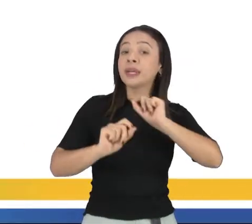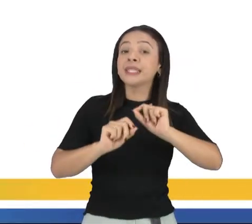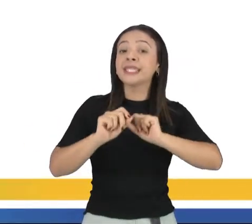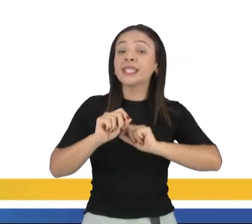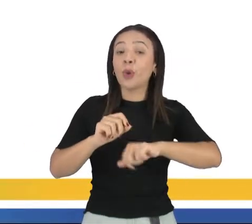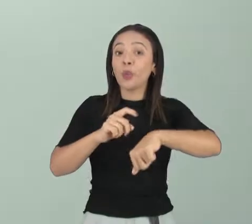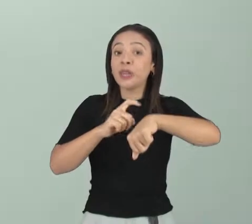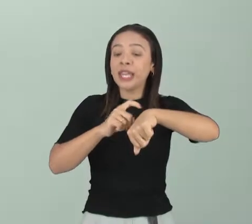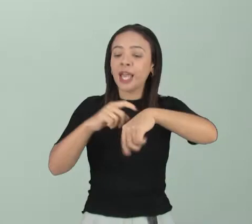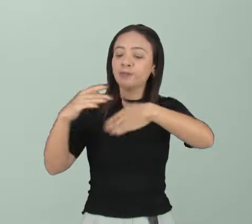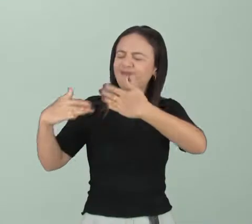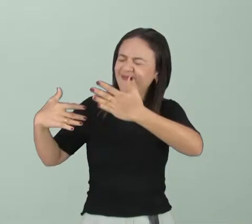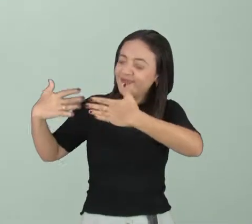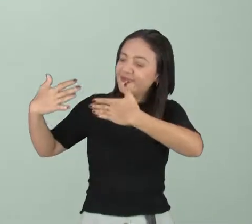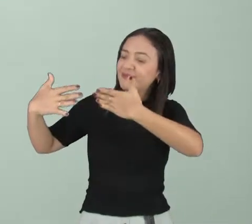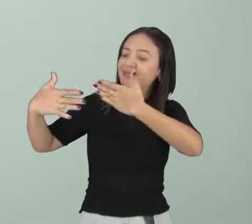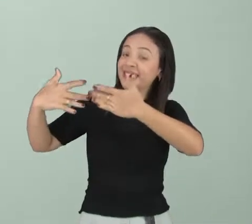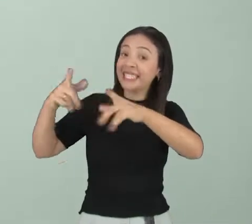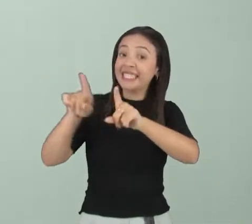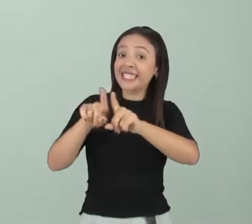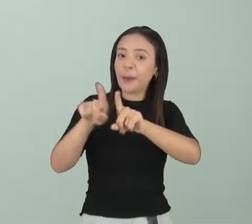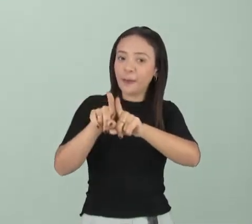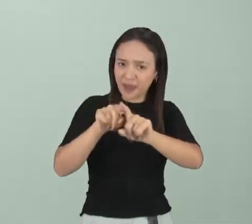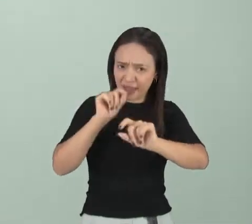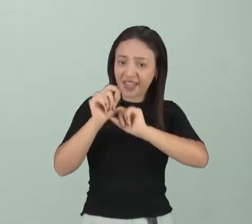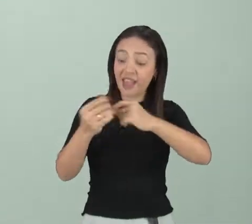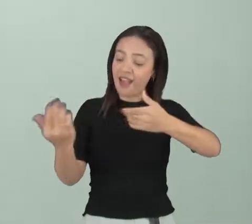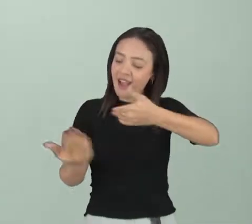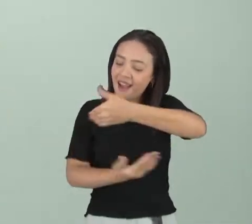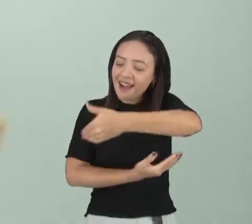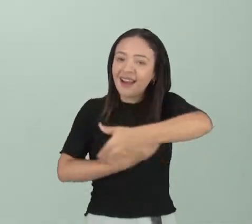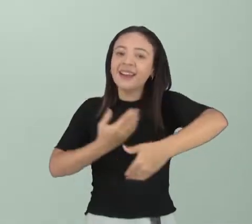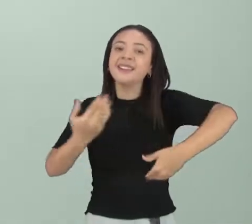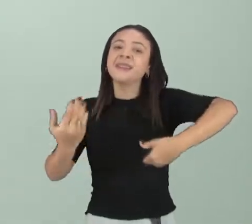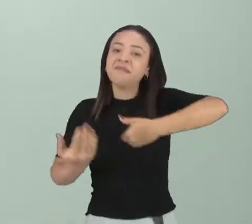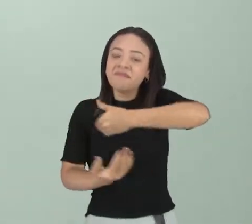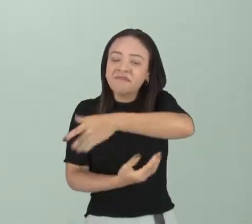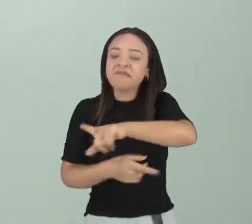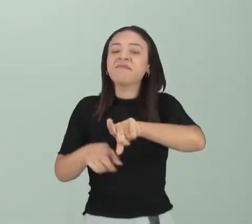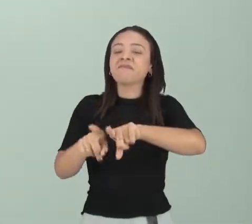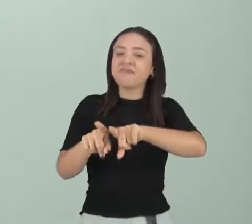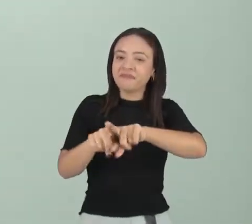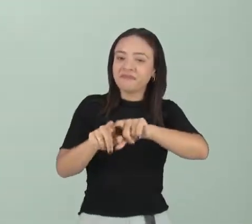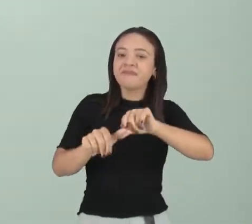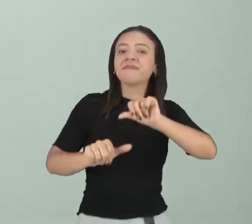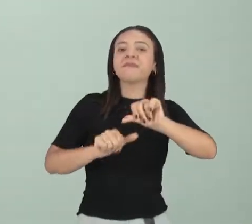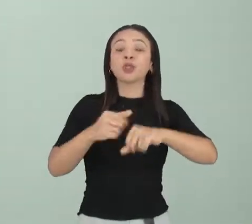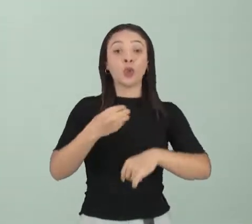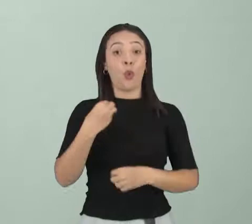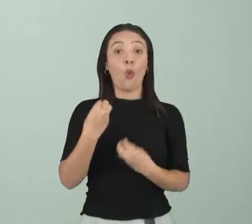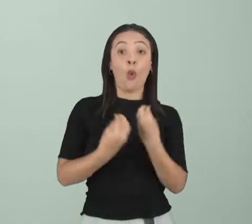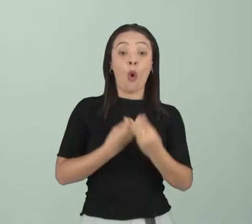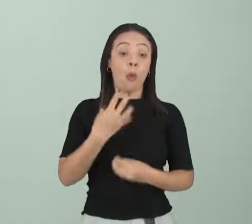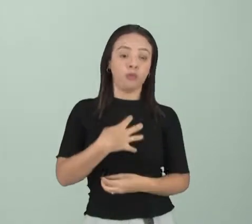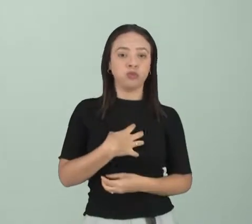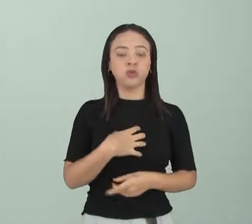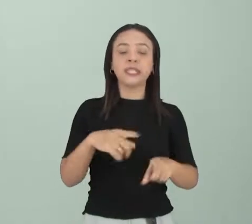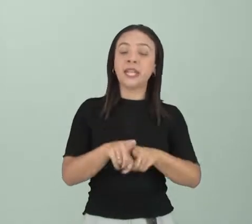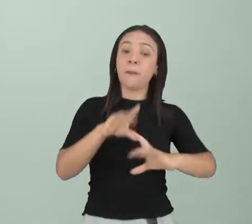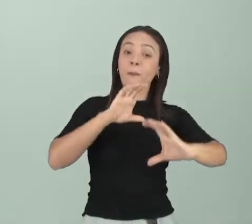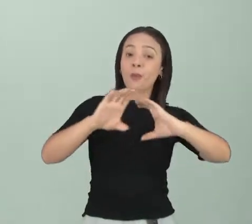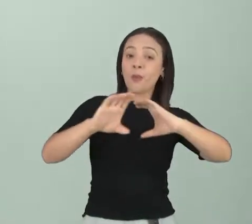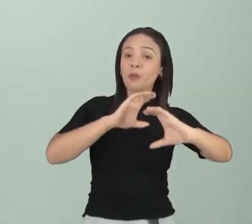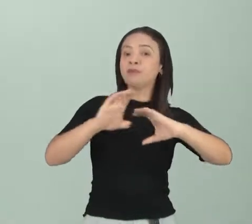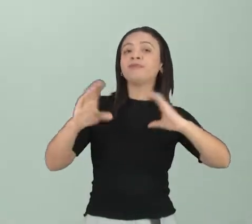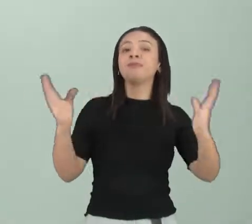medida que o tempo ele vai passando as relações também também e as formas né as ações essa forma de